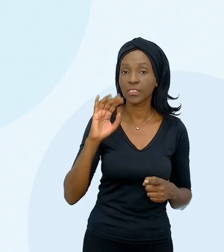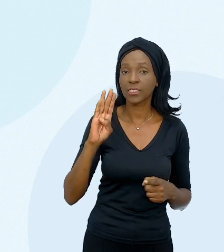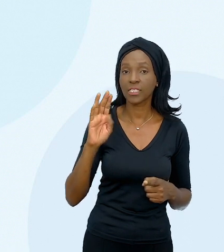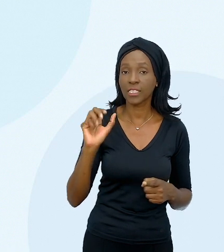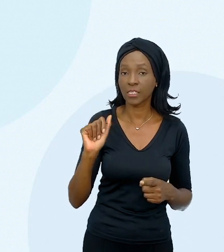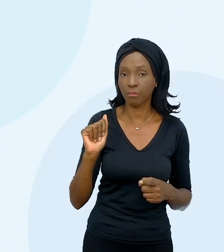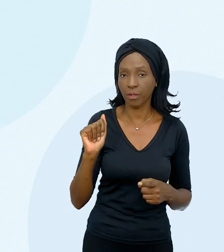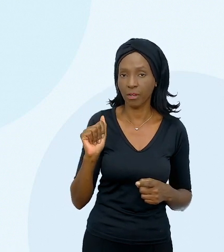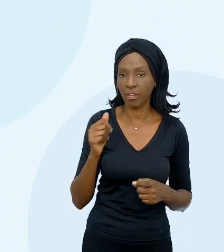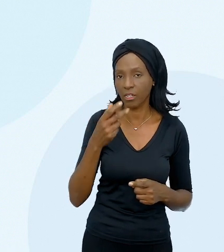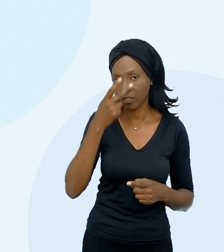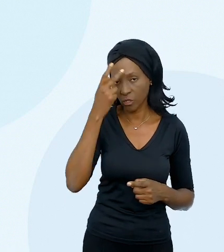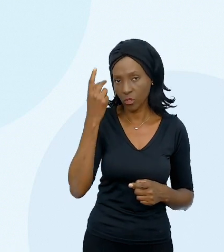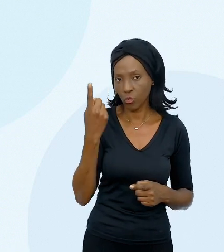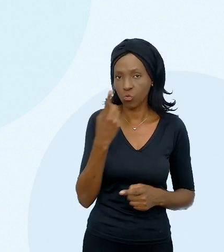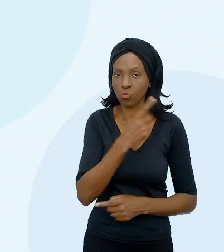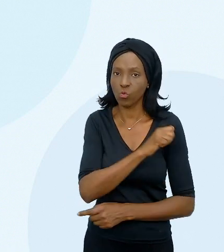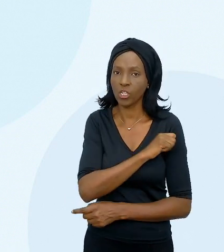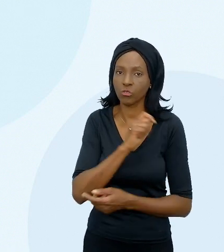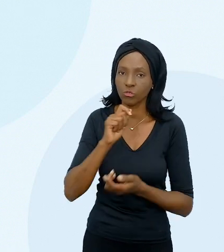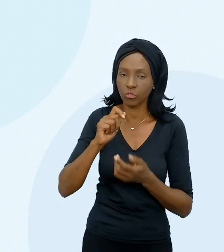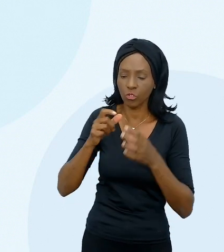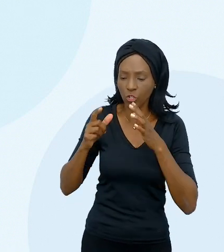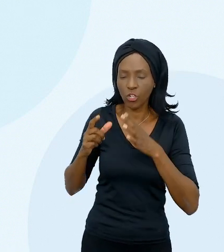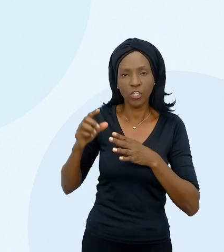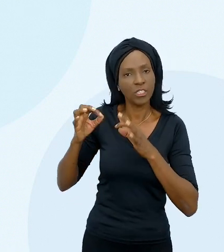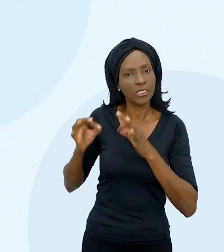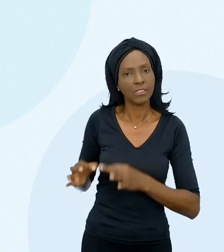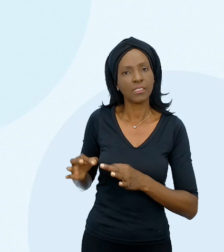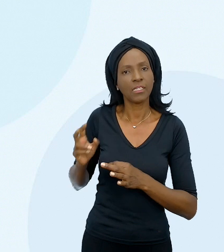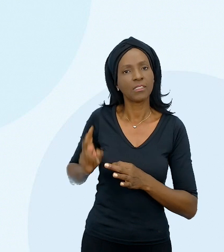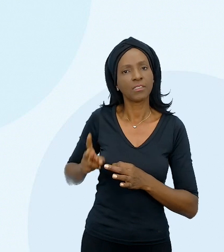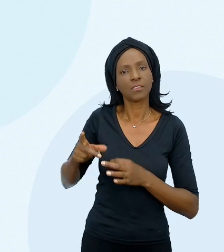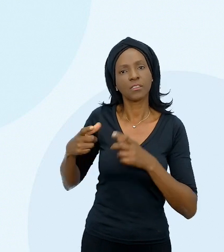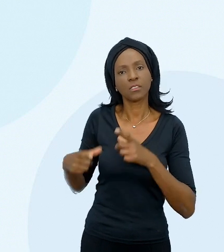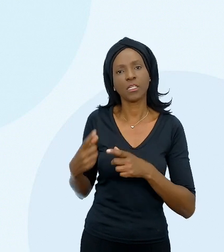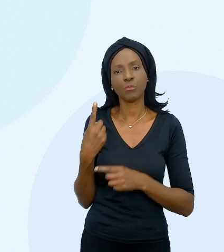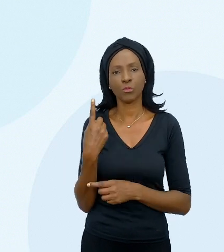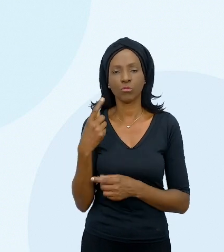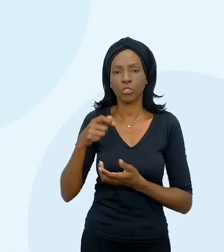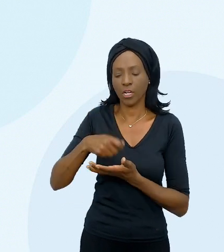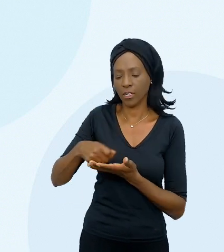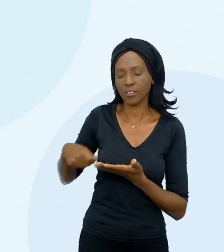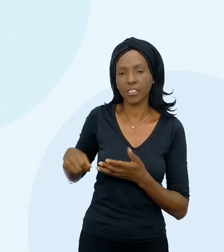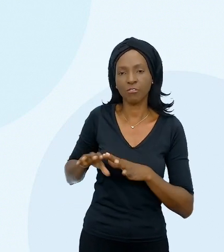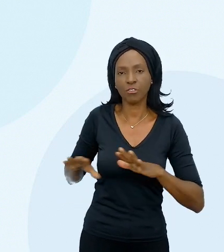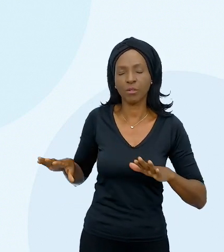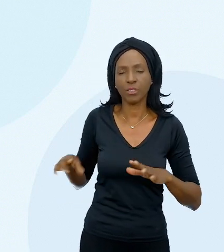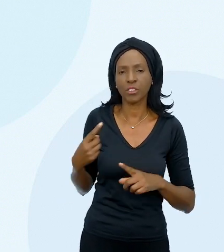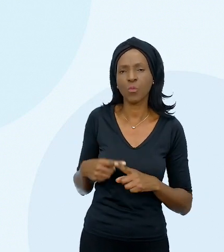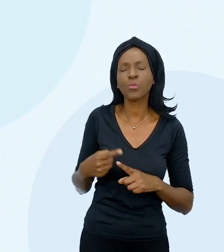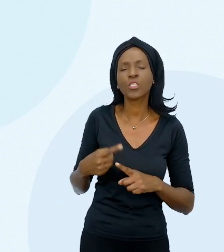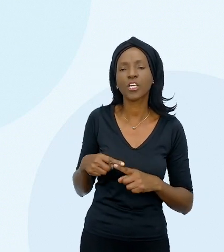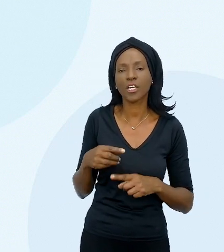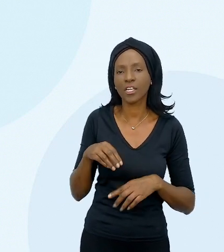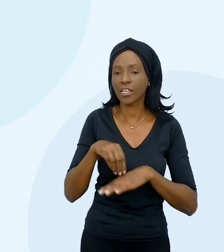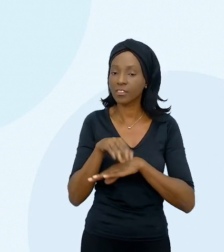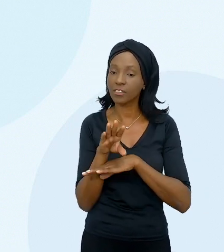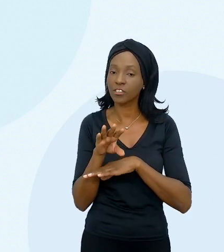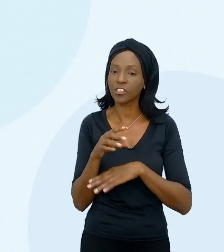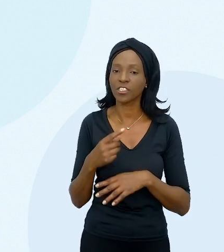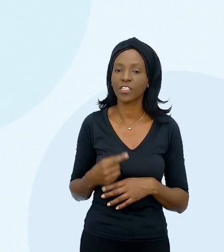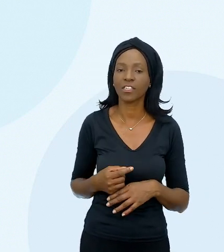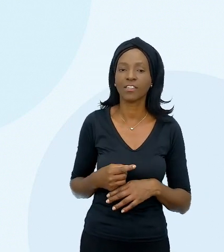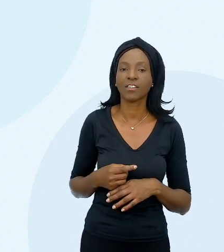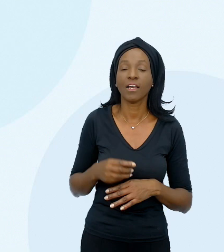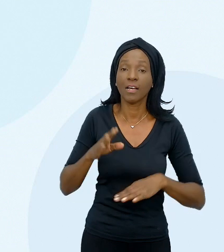que ele é importante. O escriba, por que a sugestão aqui dele ficar também fixo?